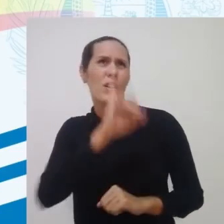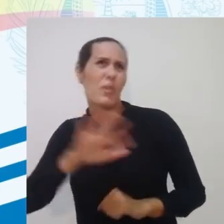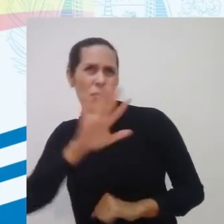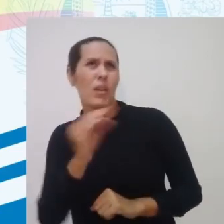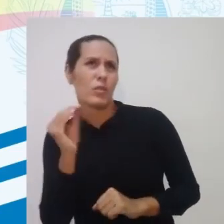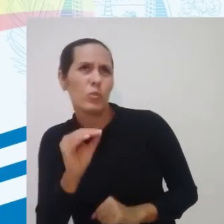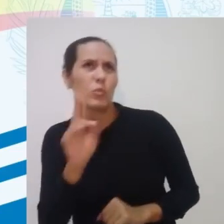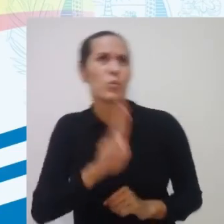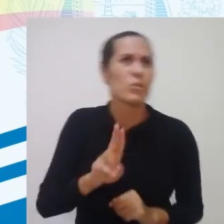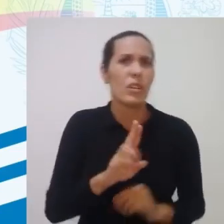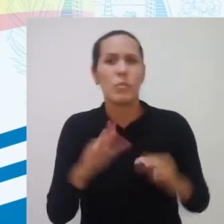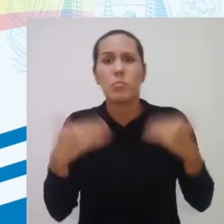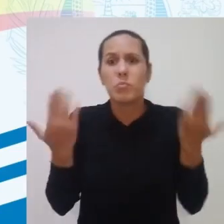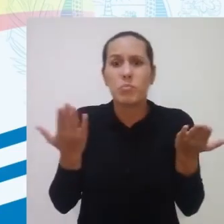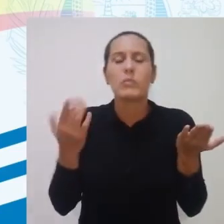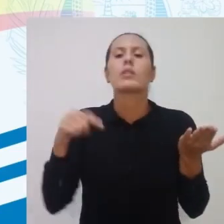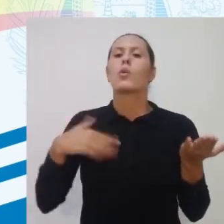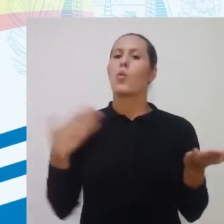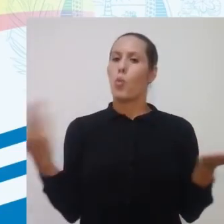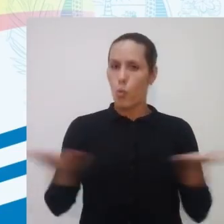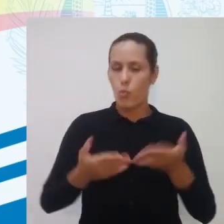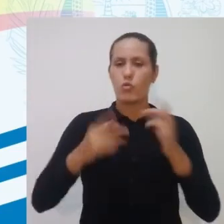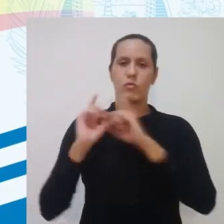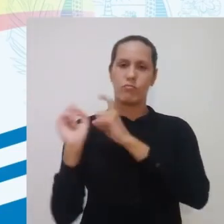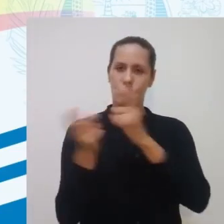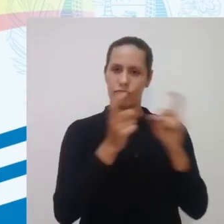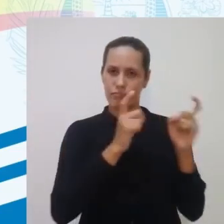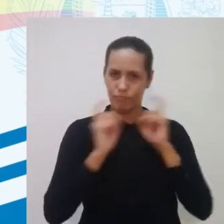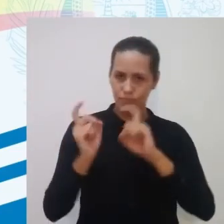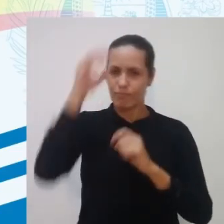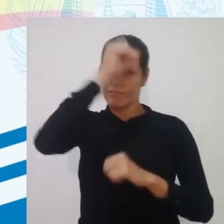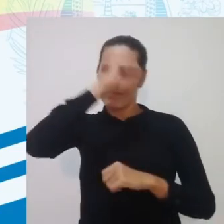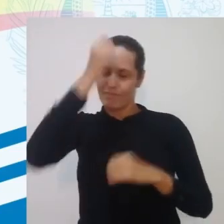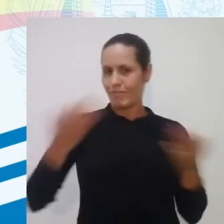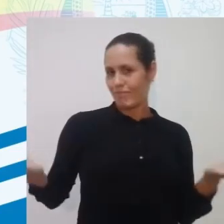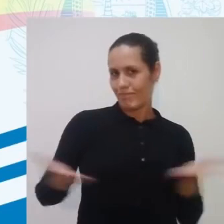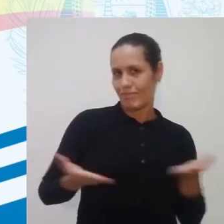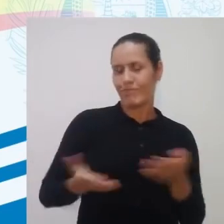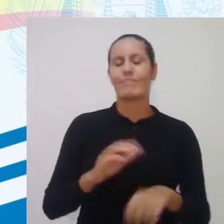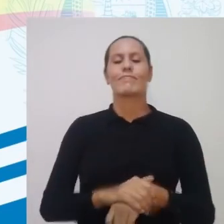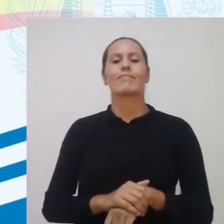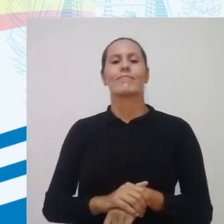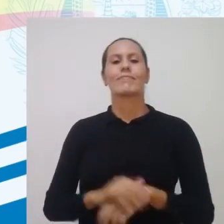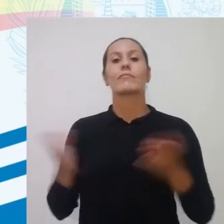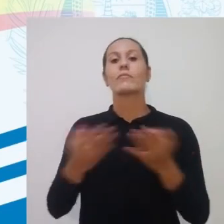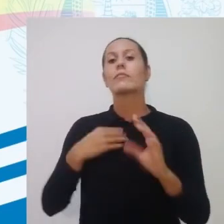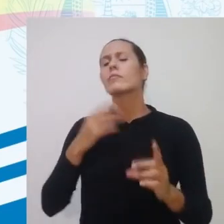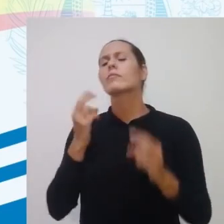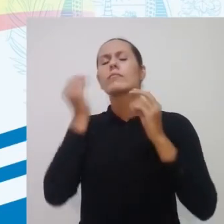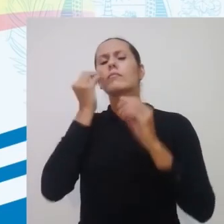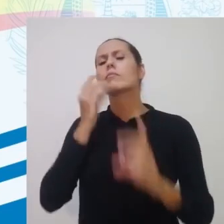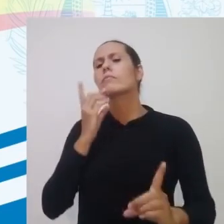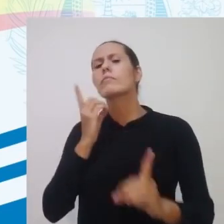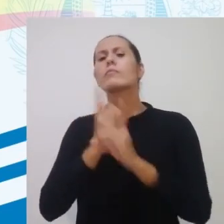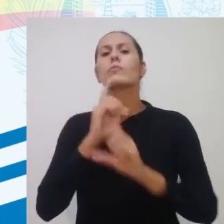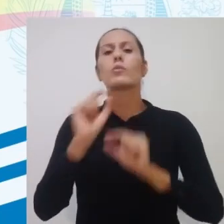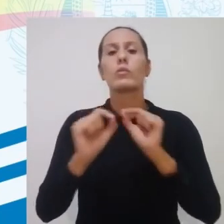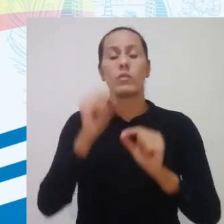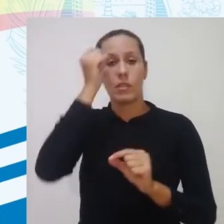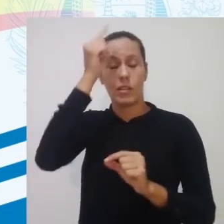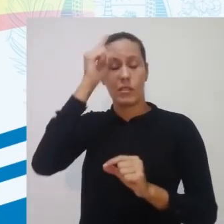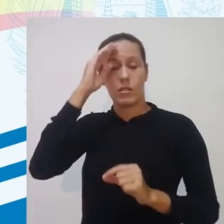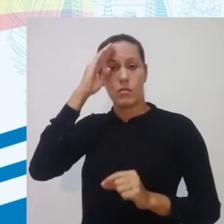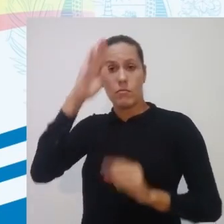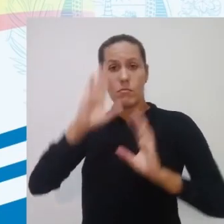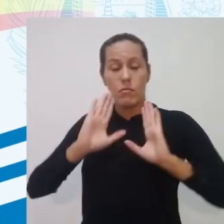devo? É isso que a gente vai discutir hoje. Então, a gente vai começar tentando identificar a ideia central de um texto e